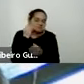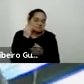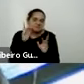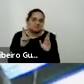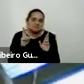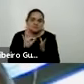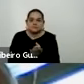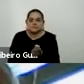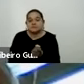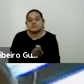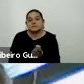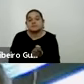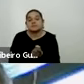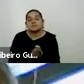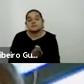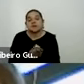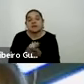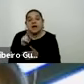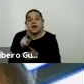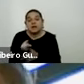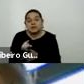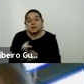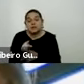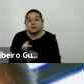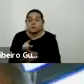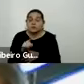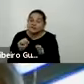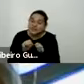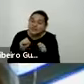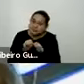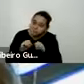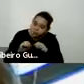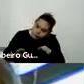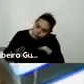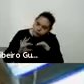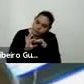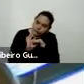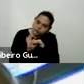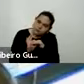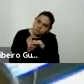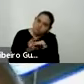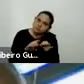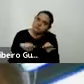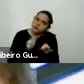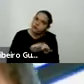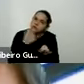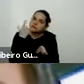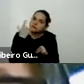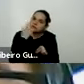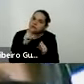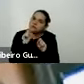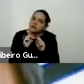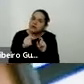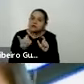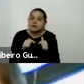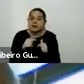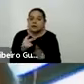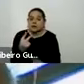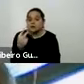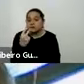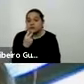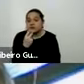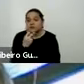essa mobilização, a gente consegue hoje ter o trabalhador olhando para o sindicato como